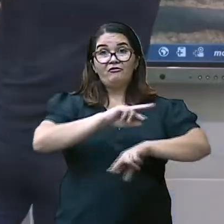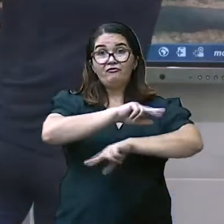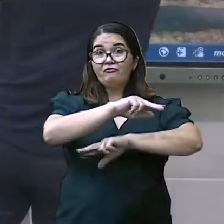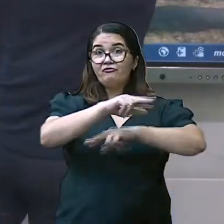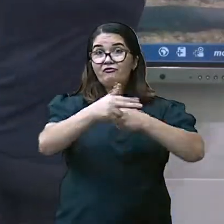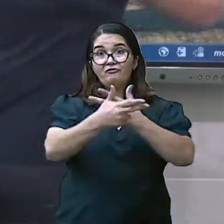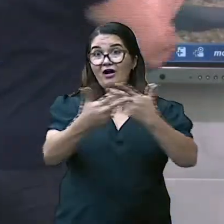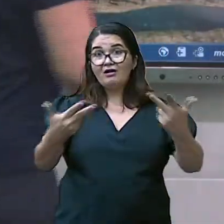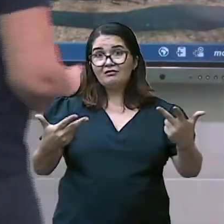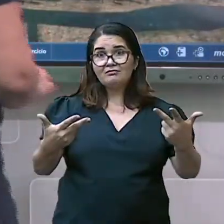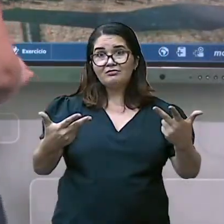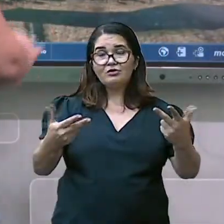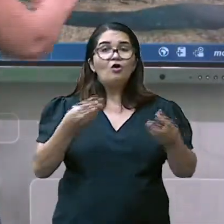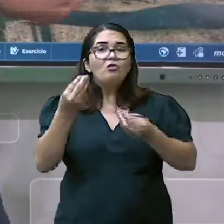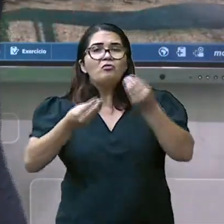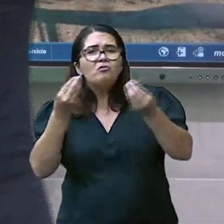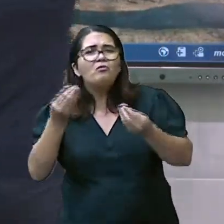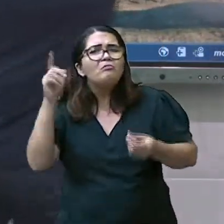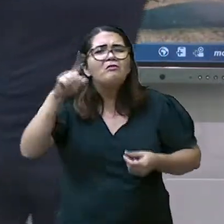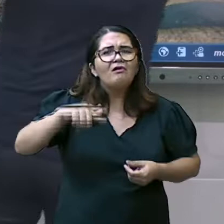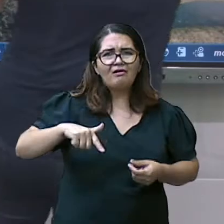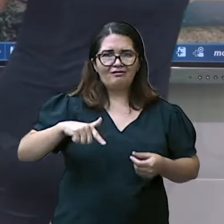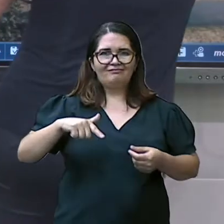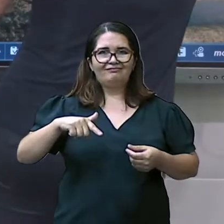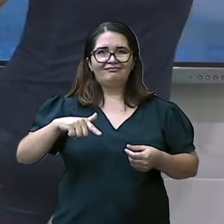que a sua população exerce,